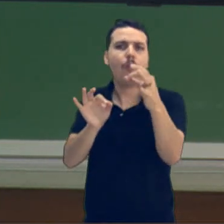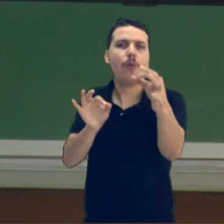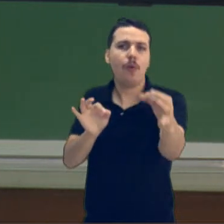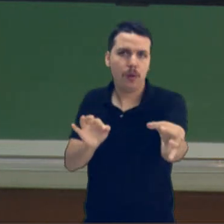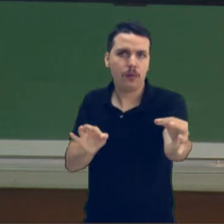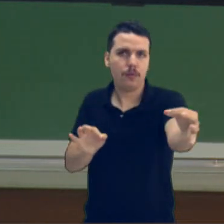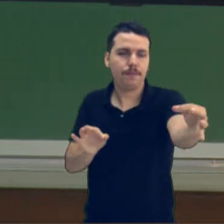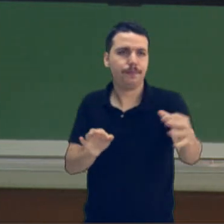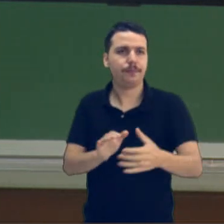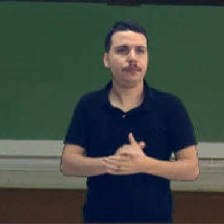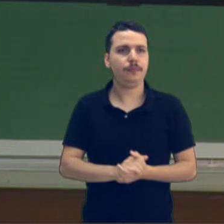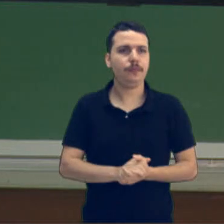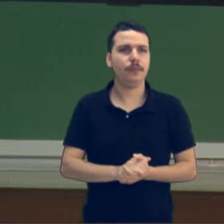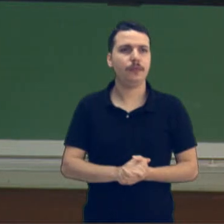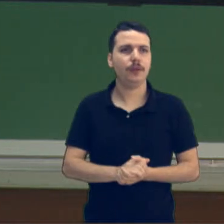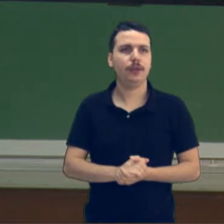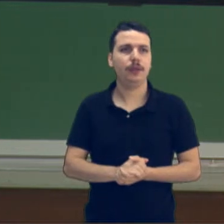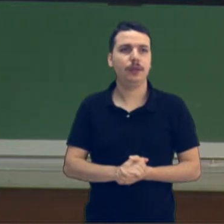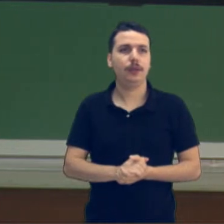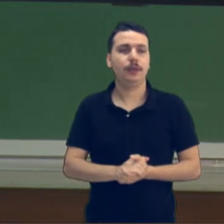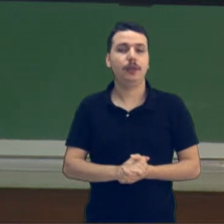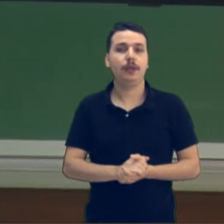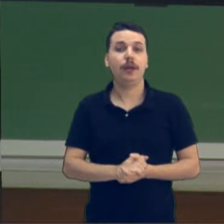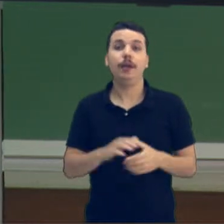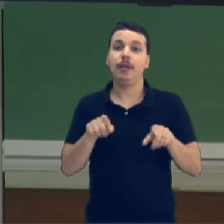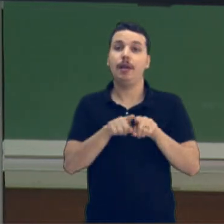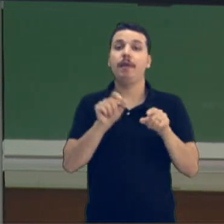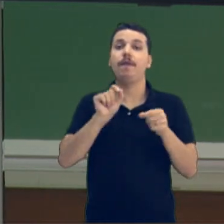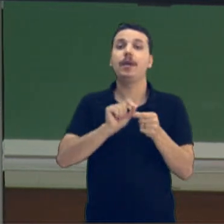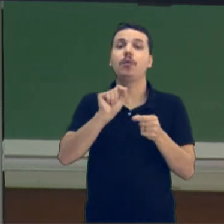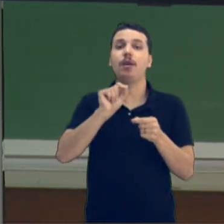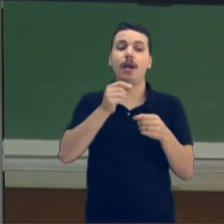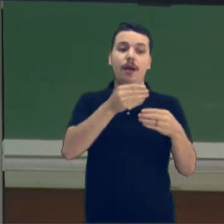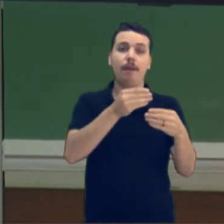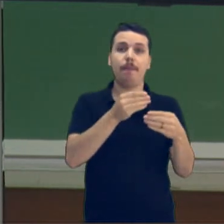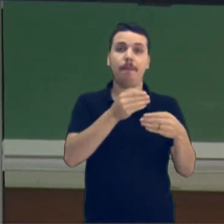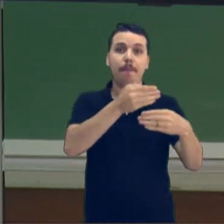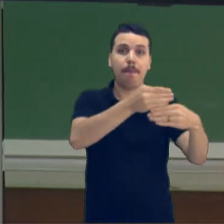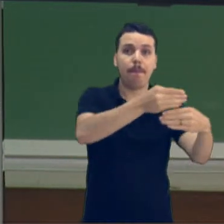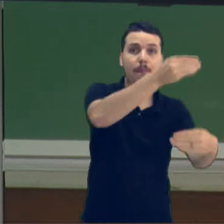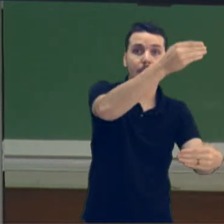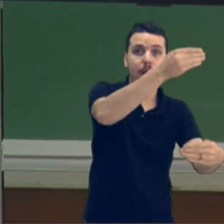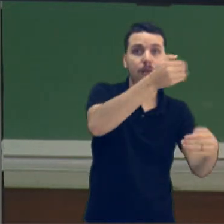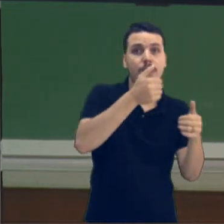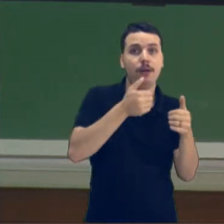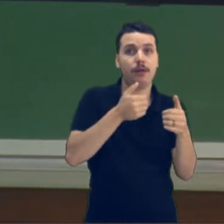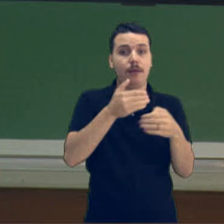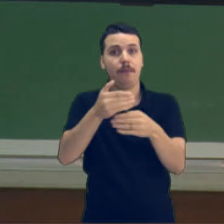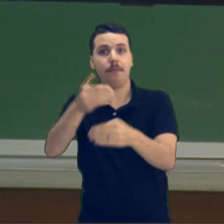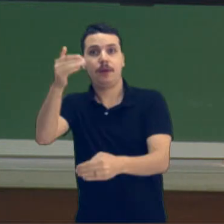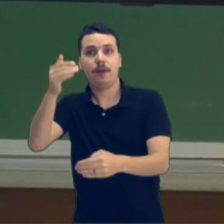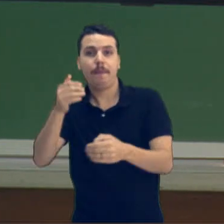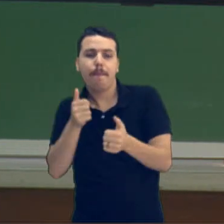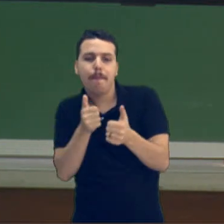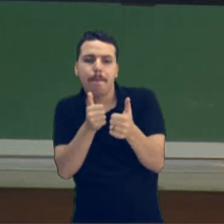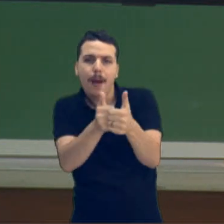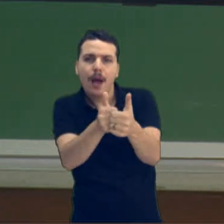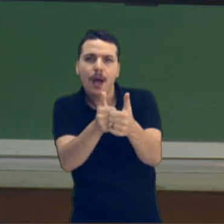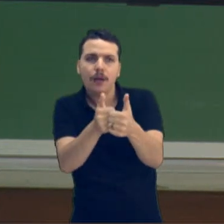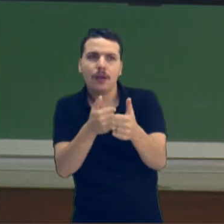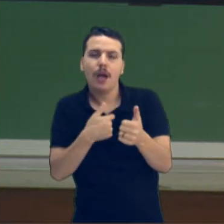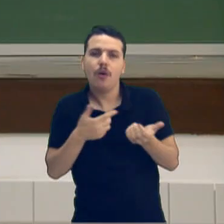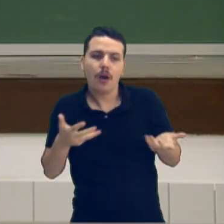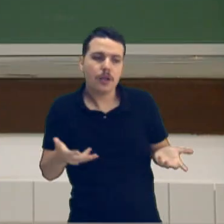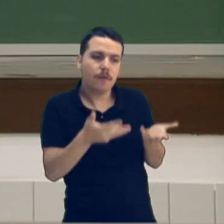Fazendo-a quicar perto e longe da parede para que o colega se mova. Então, olha só que bacana, a gente está incentivando